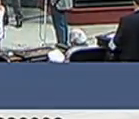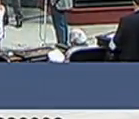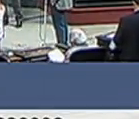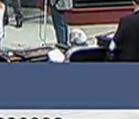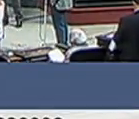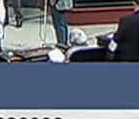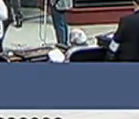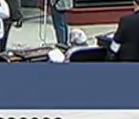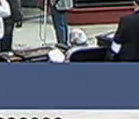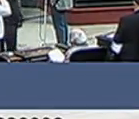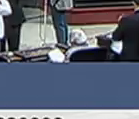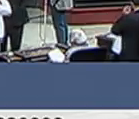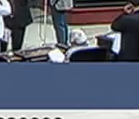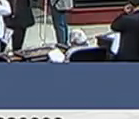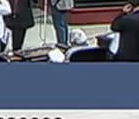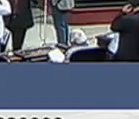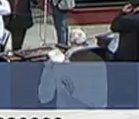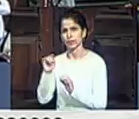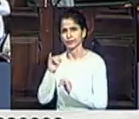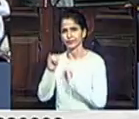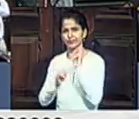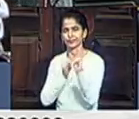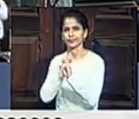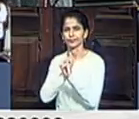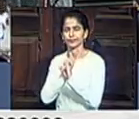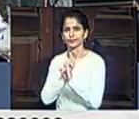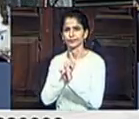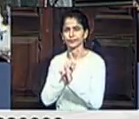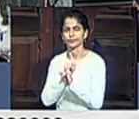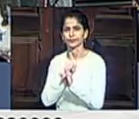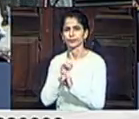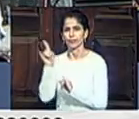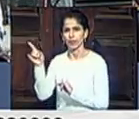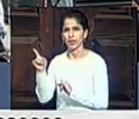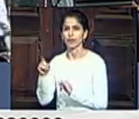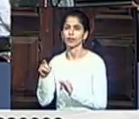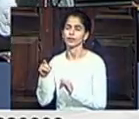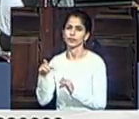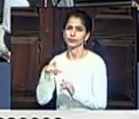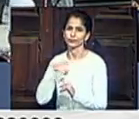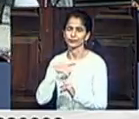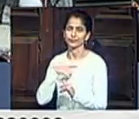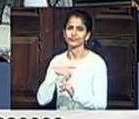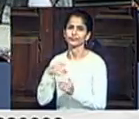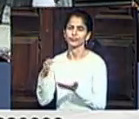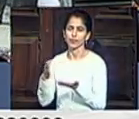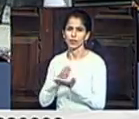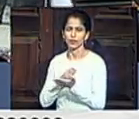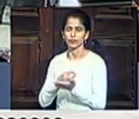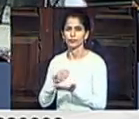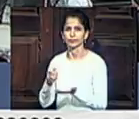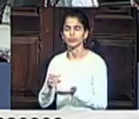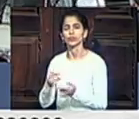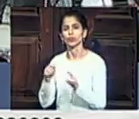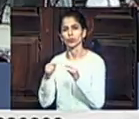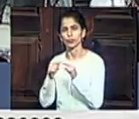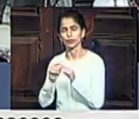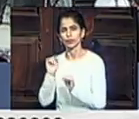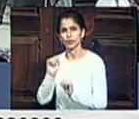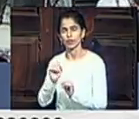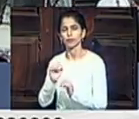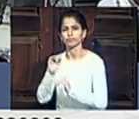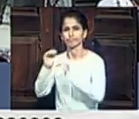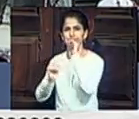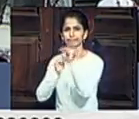portal virtual do sujeito passivo, ela é um avanço,